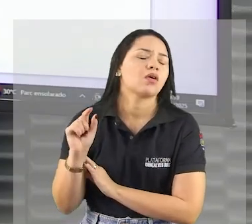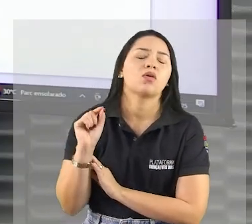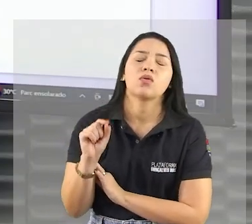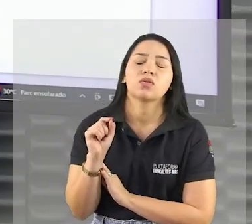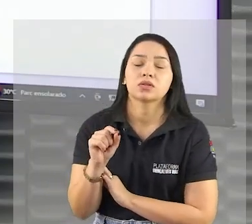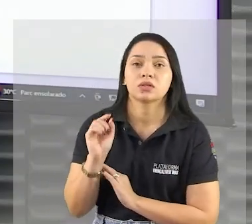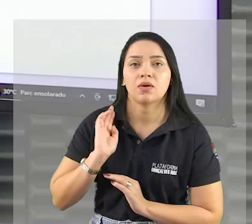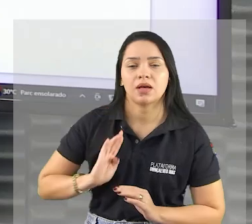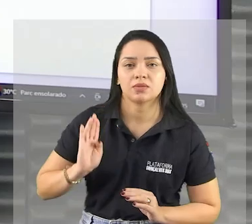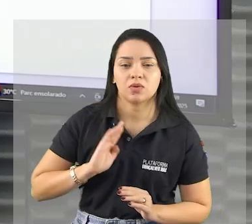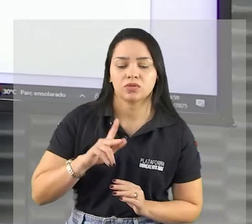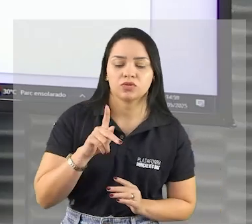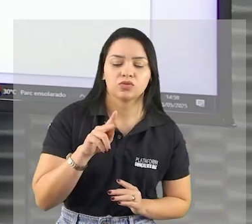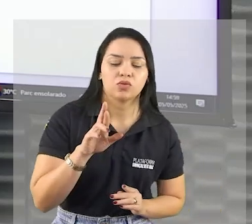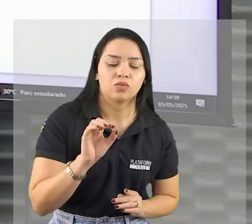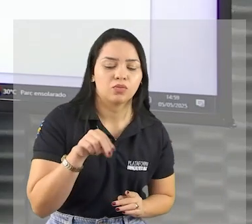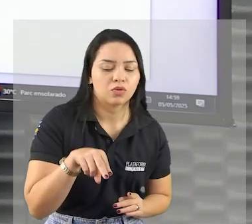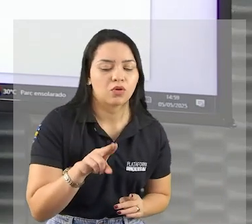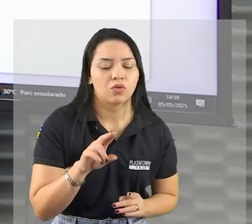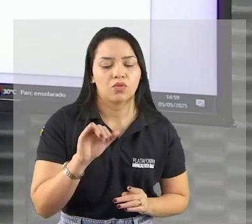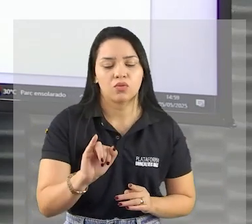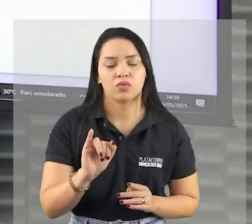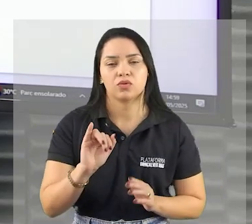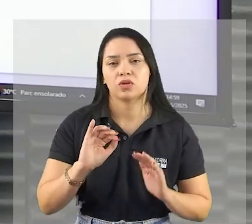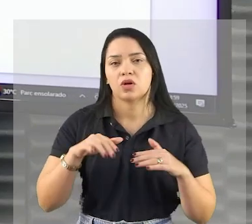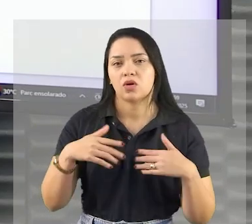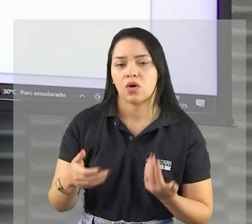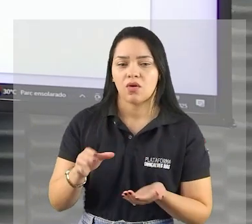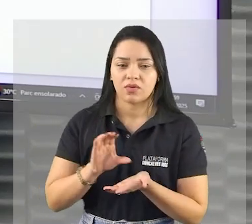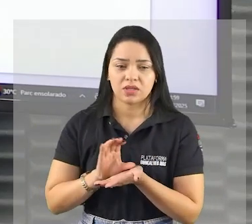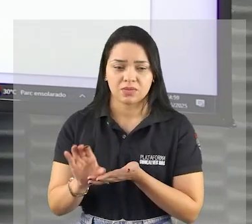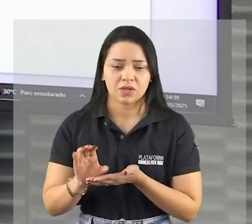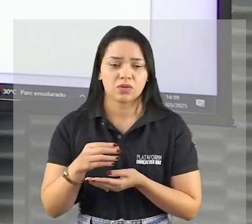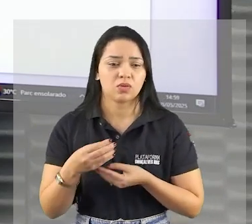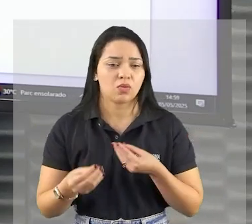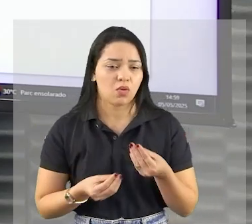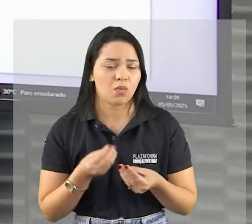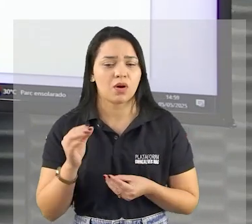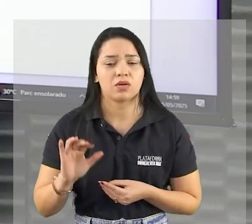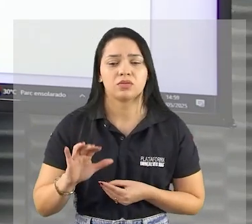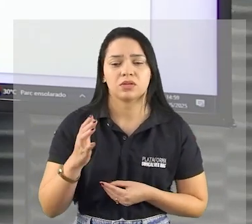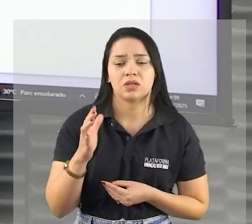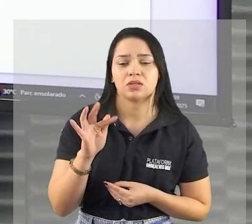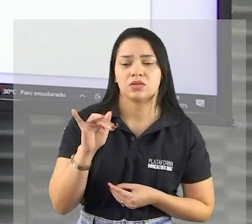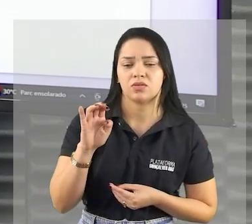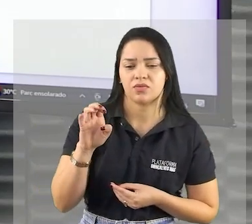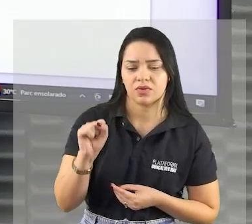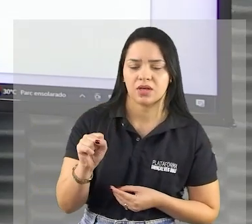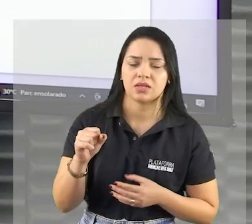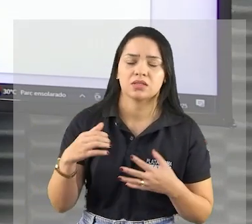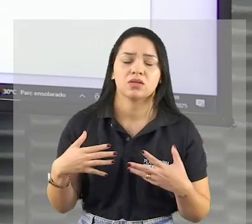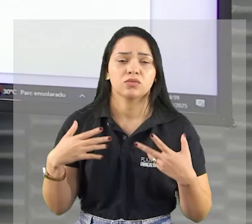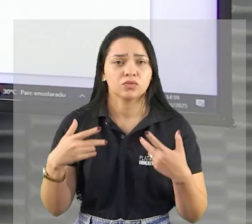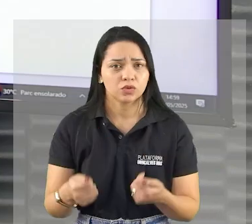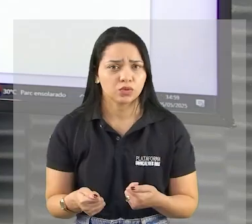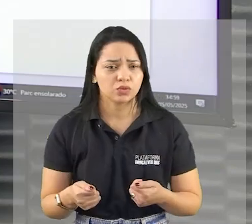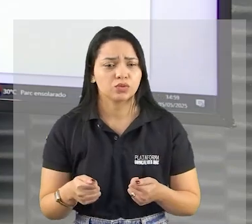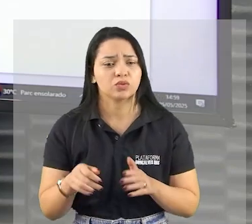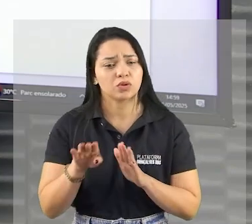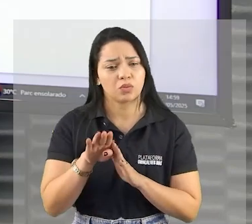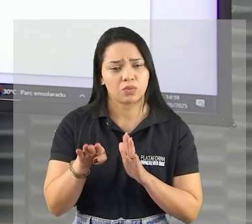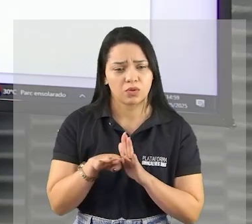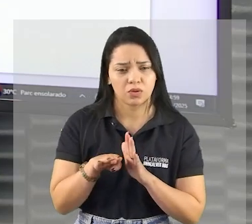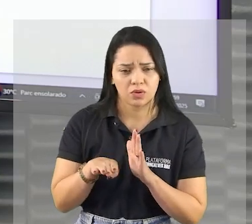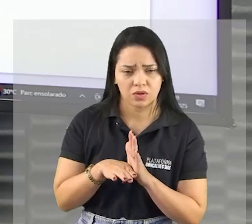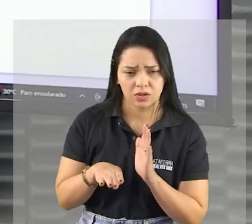as bolsas do ProUni, como é que funciona, qual é o financiamento, como é que funciona o FIES, né? Então, tudo isso aqui são programas